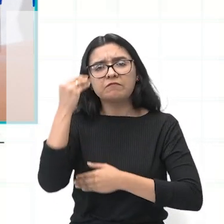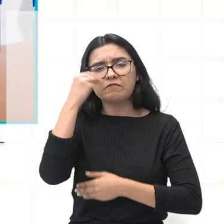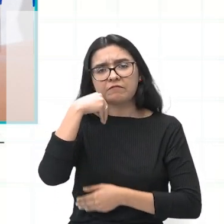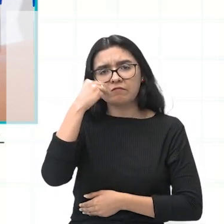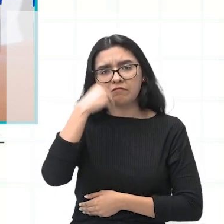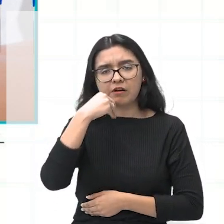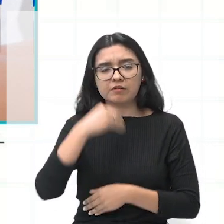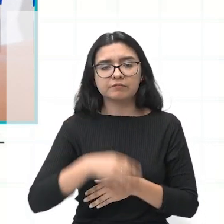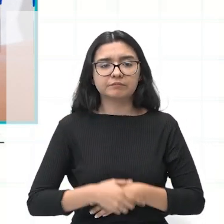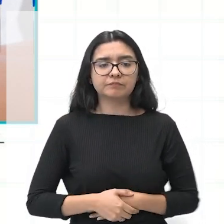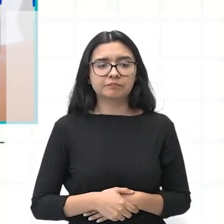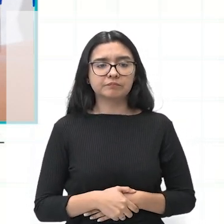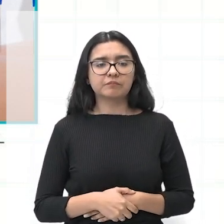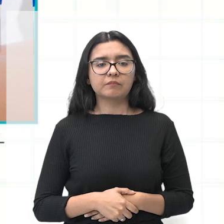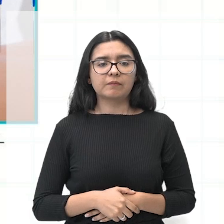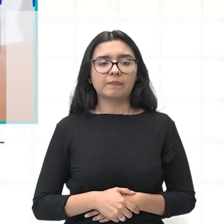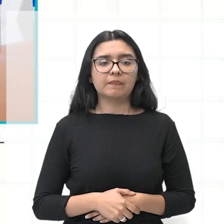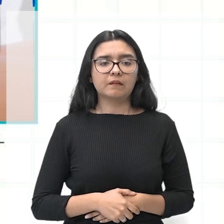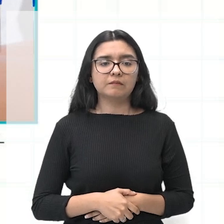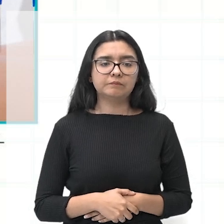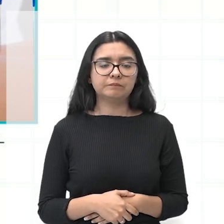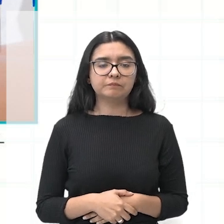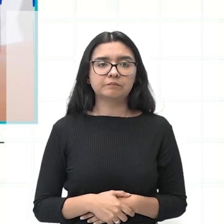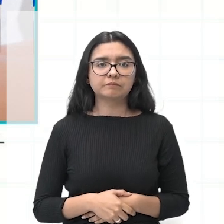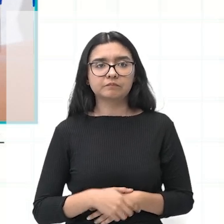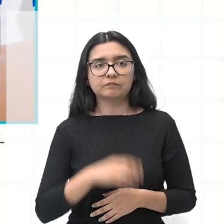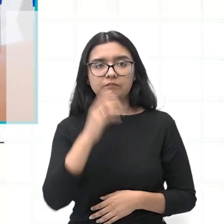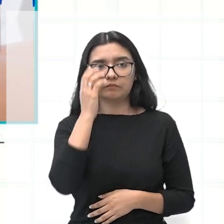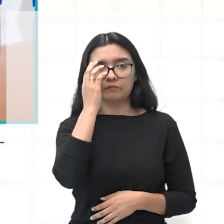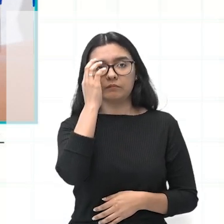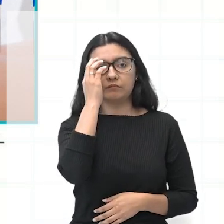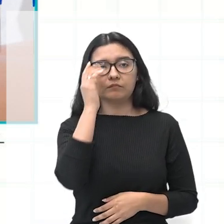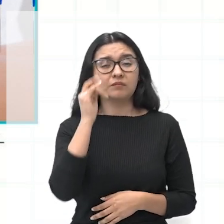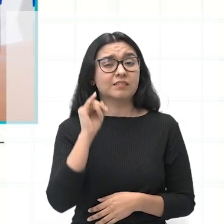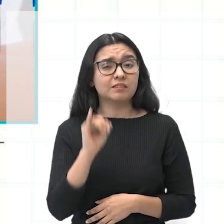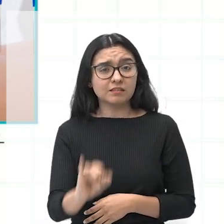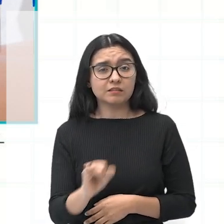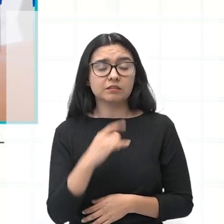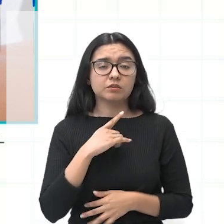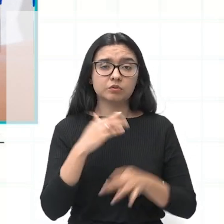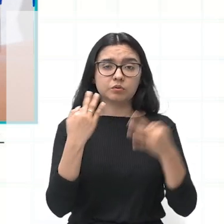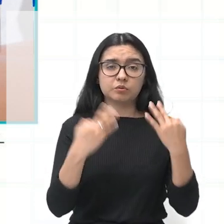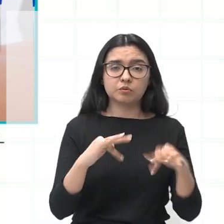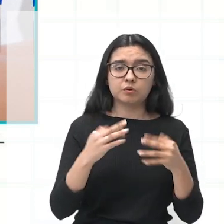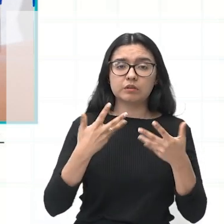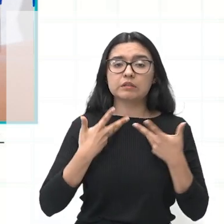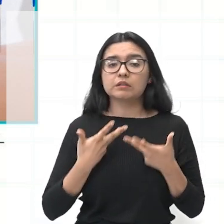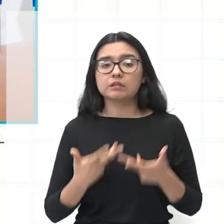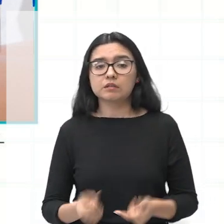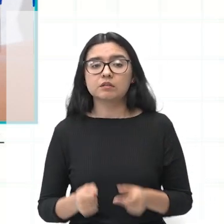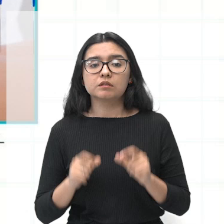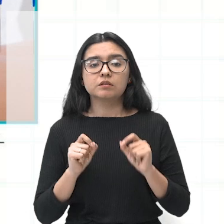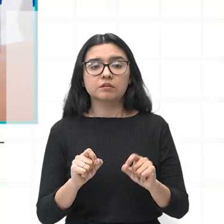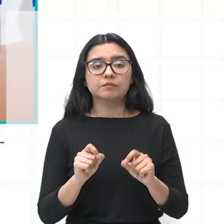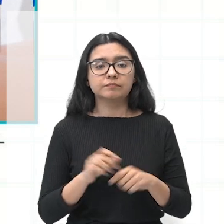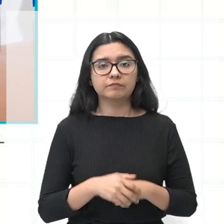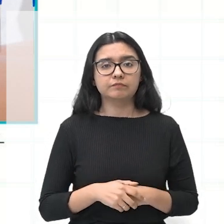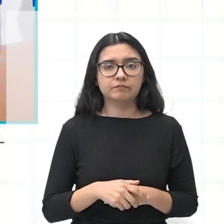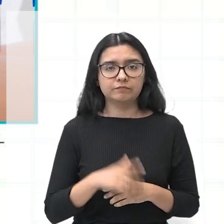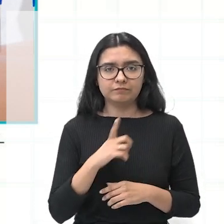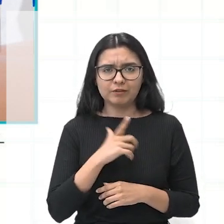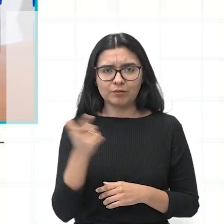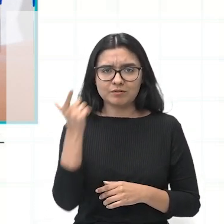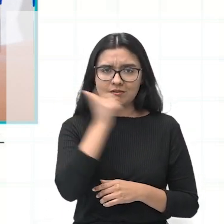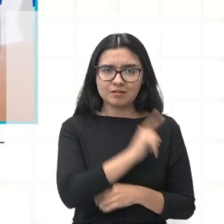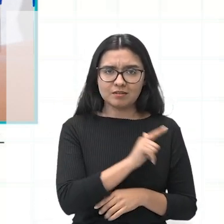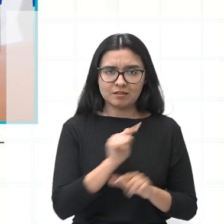de fadiga. Isso, por sua vez, né, imagina, quem sentindo dor e sentindo cansaço vai ter disposição para a